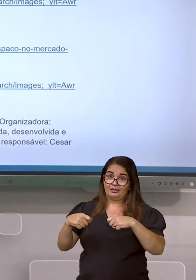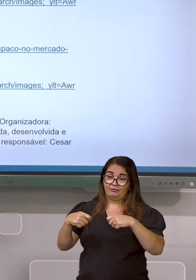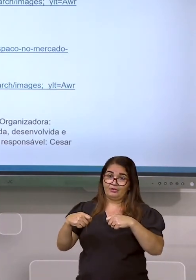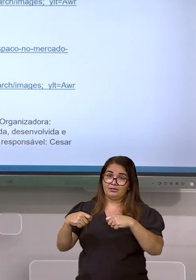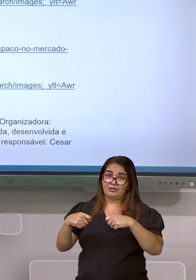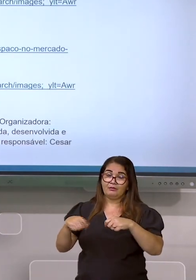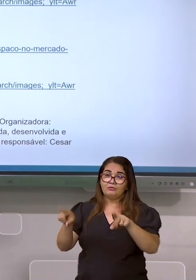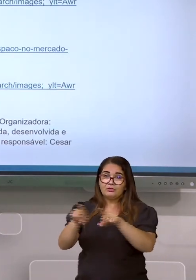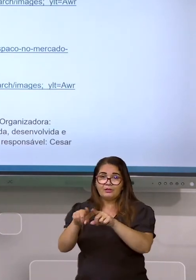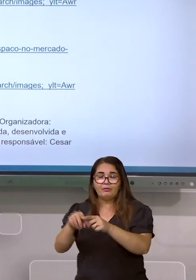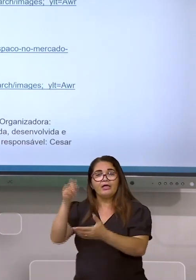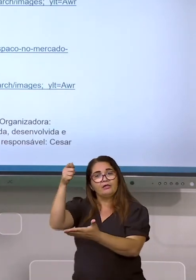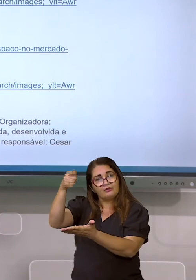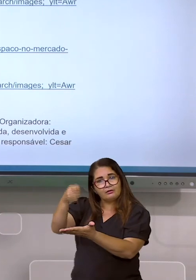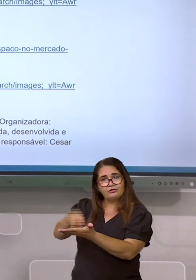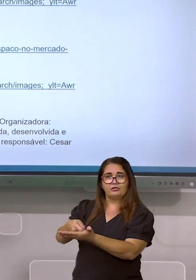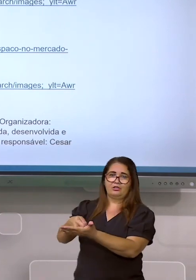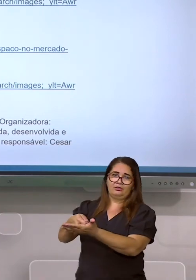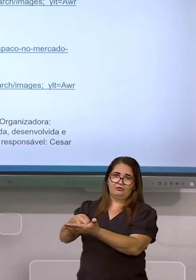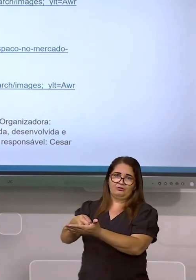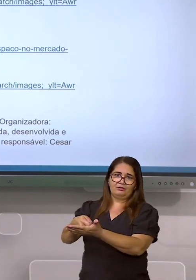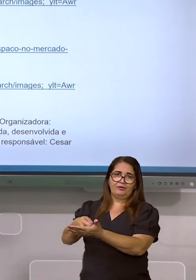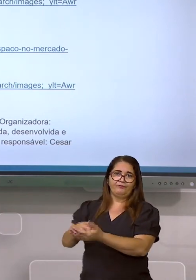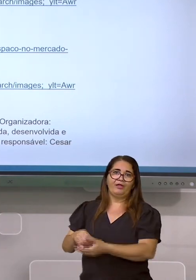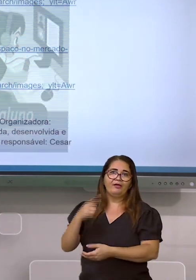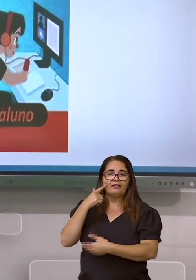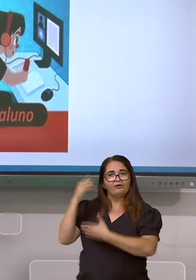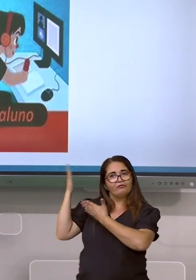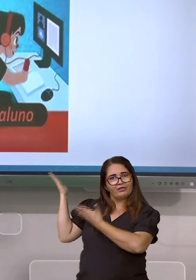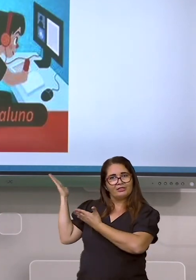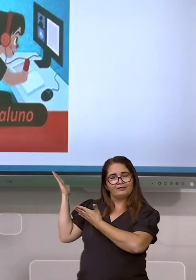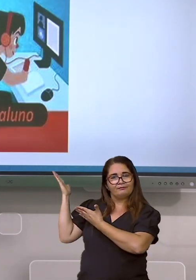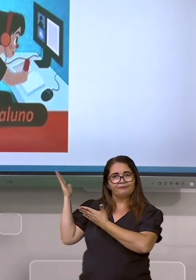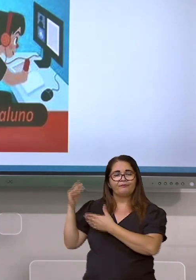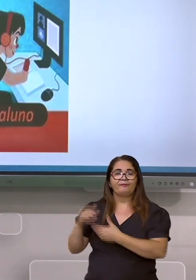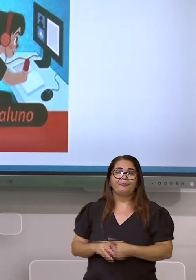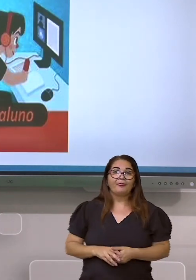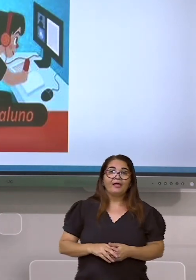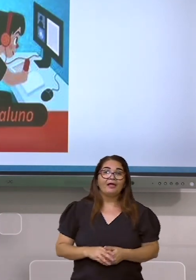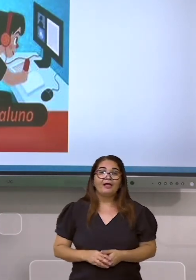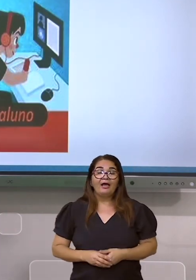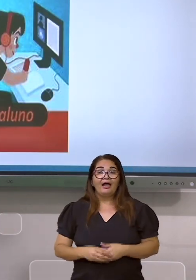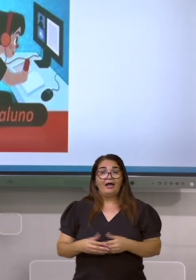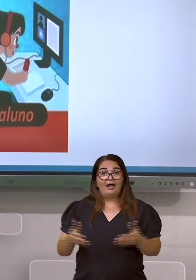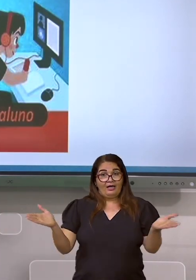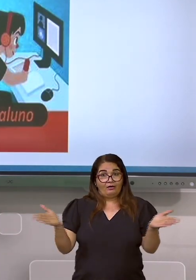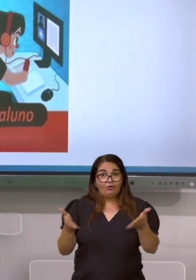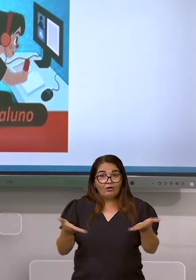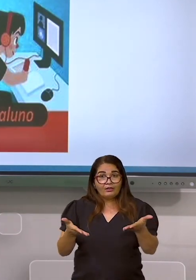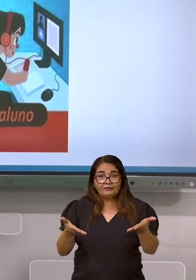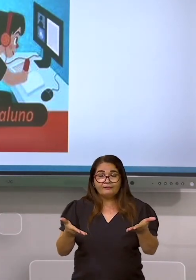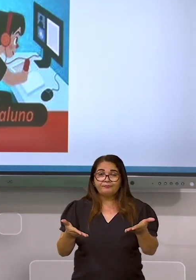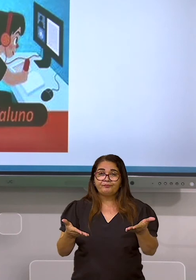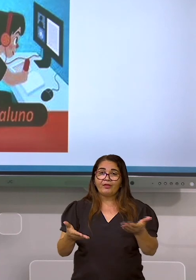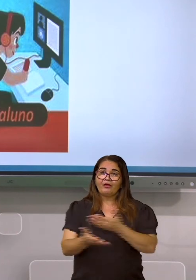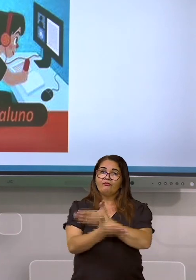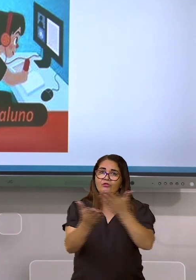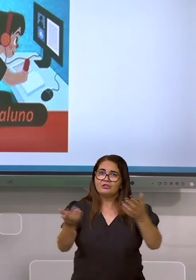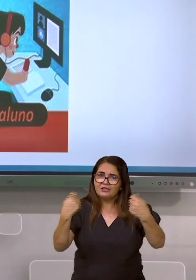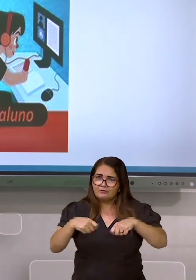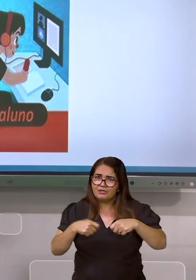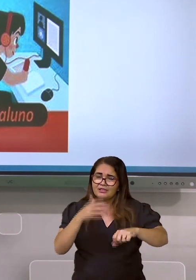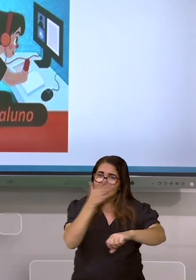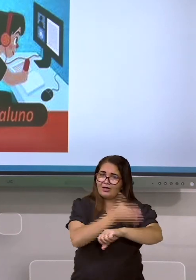buscamos material para trazer para vocês. E não esqueça, de acessar a nossa